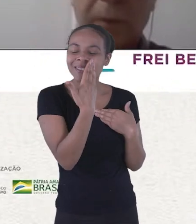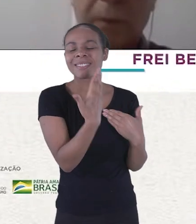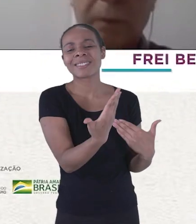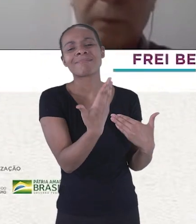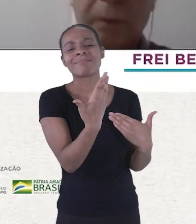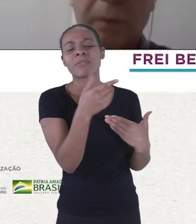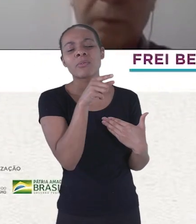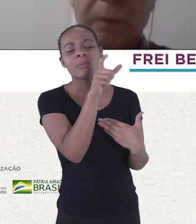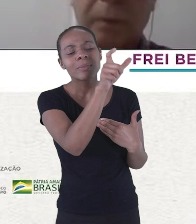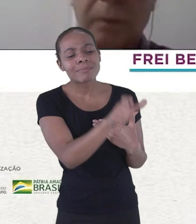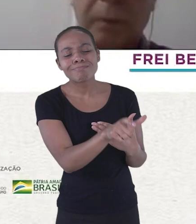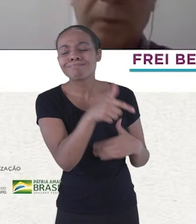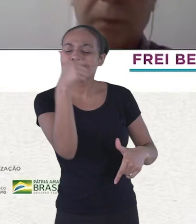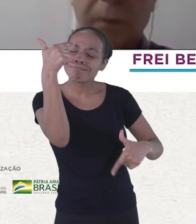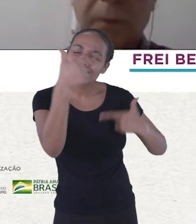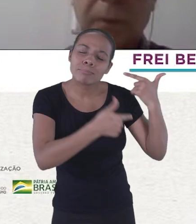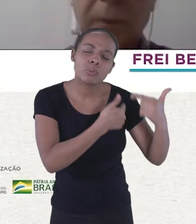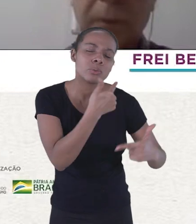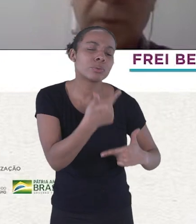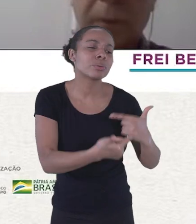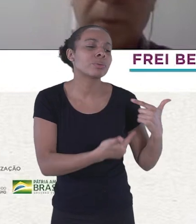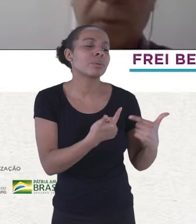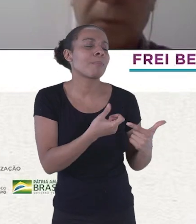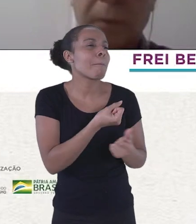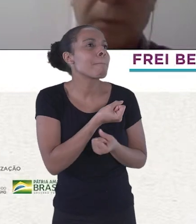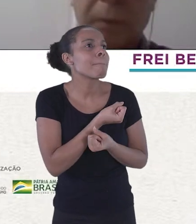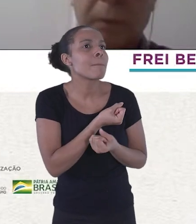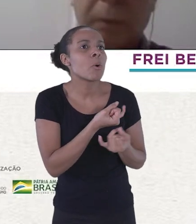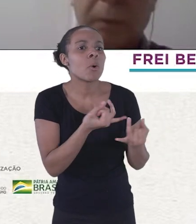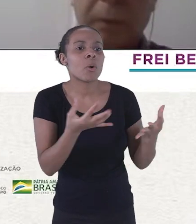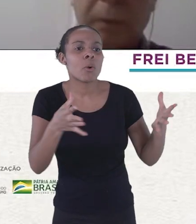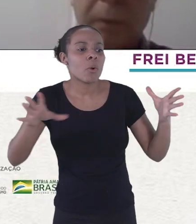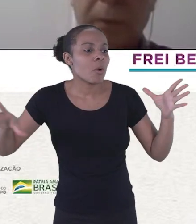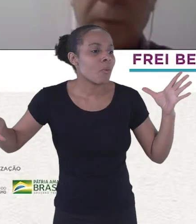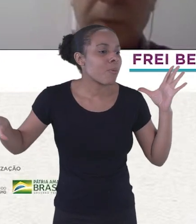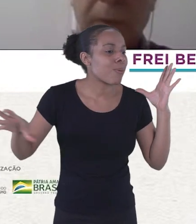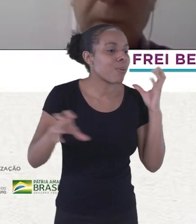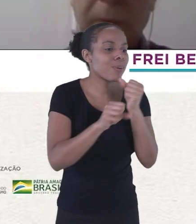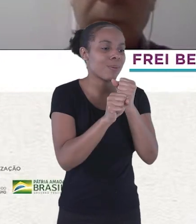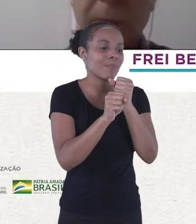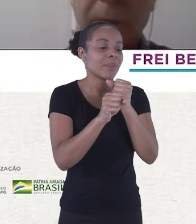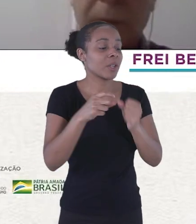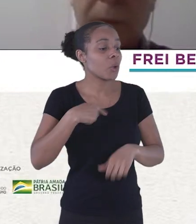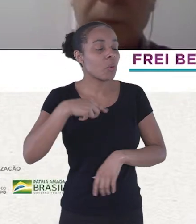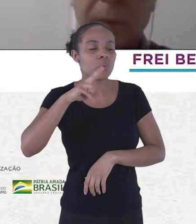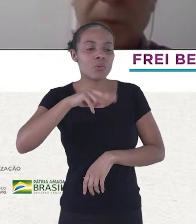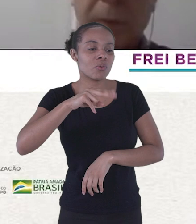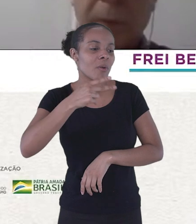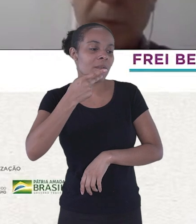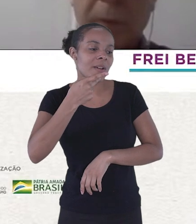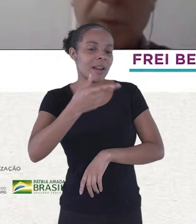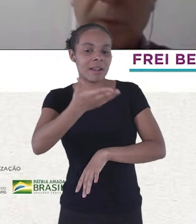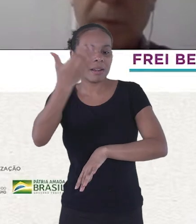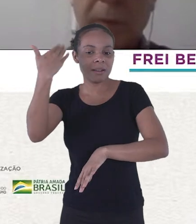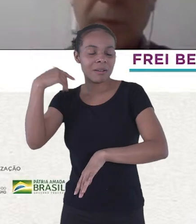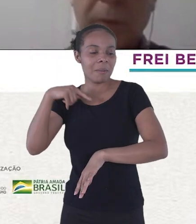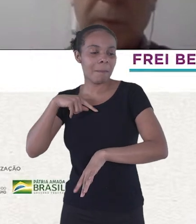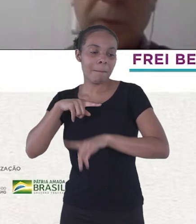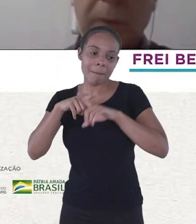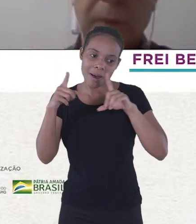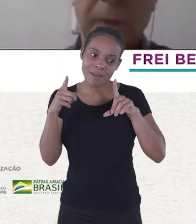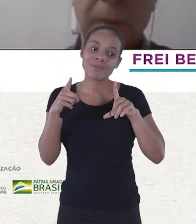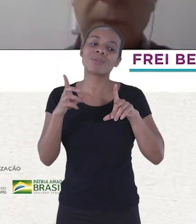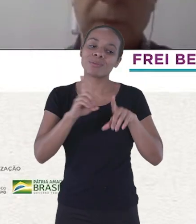fez pelo Sempre um Papo e eu não disse nada disso. Mas um dia eu vou dizer. Muito obrigado, Luiz.